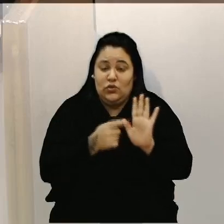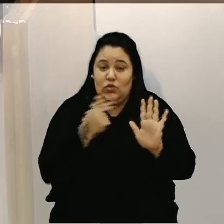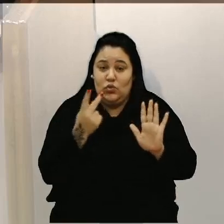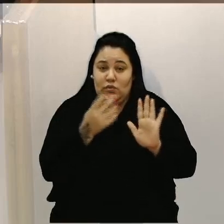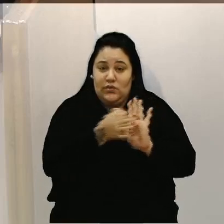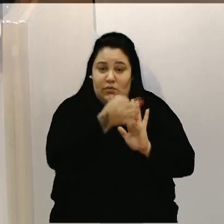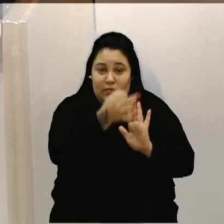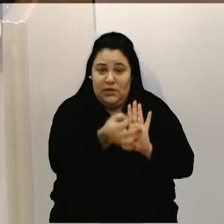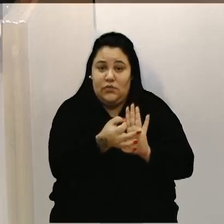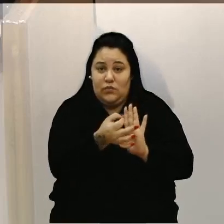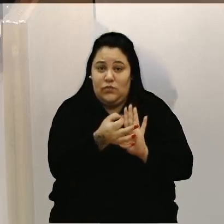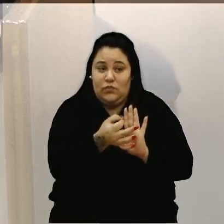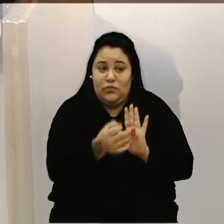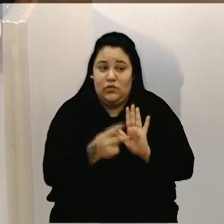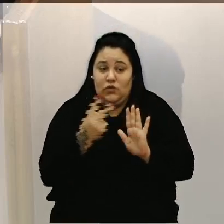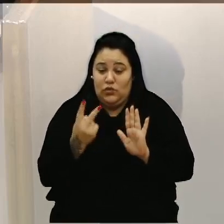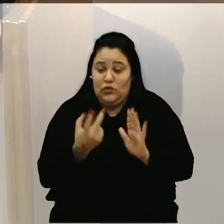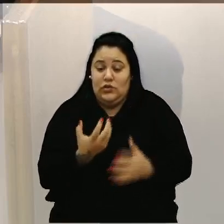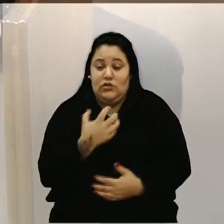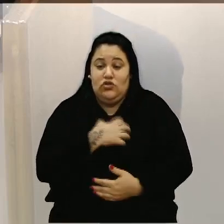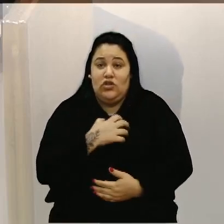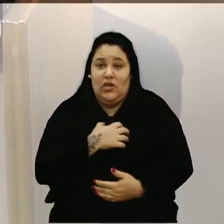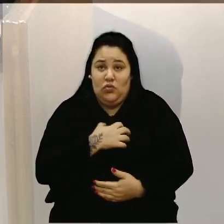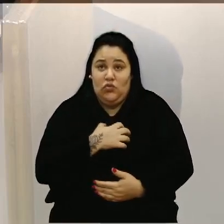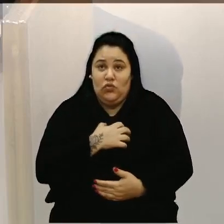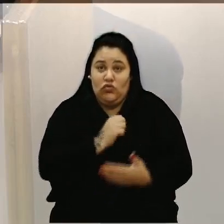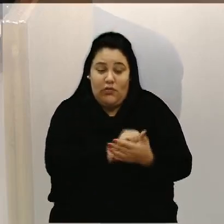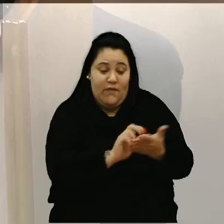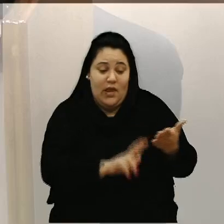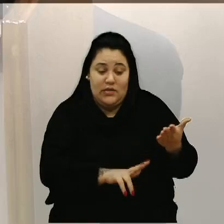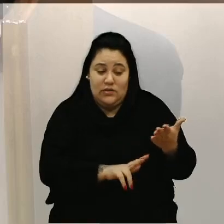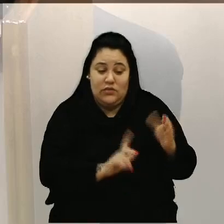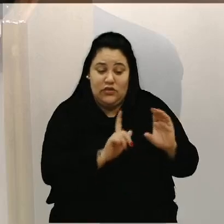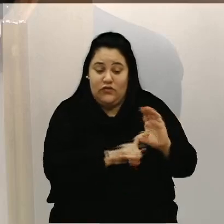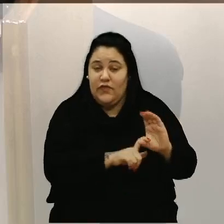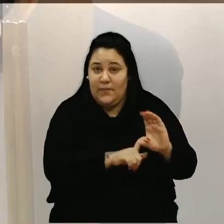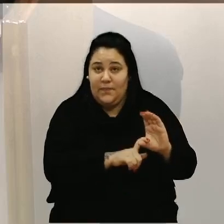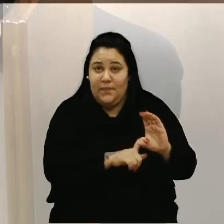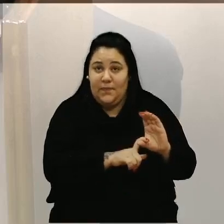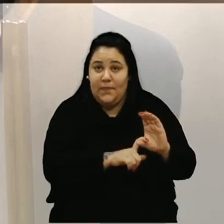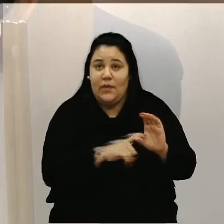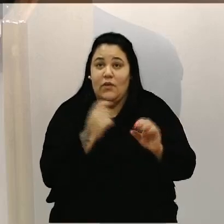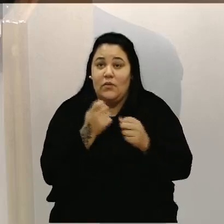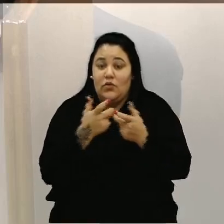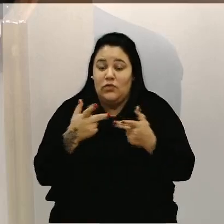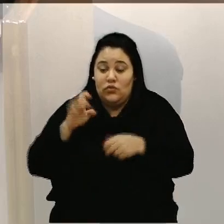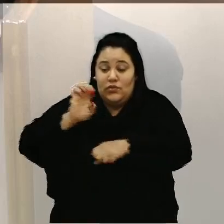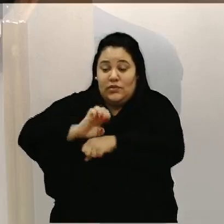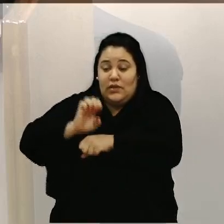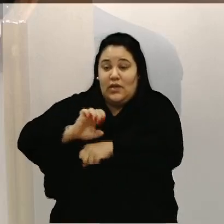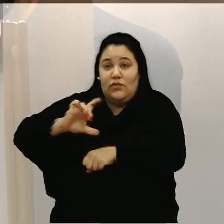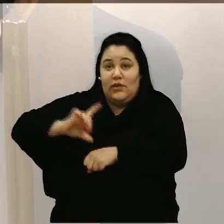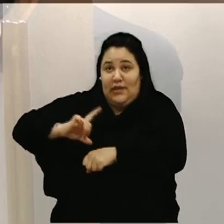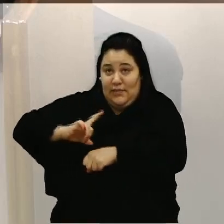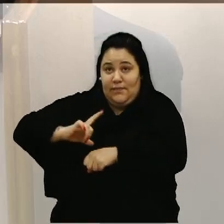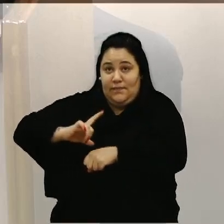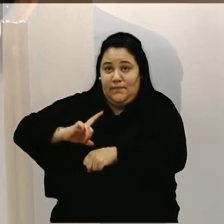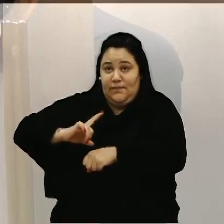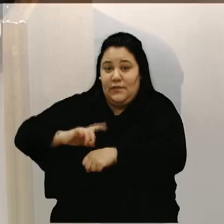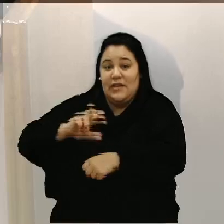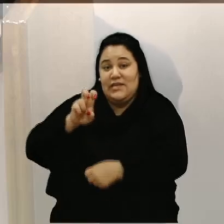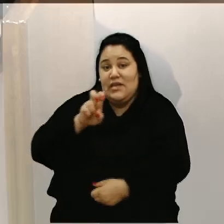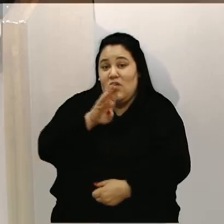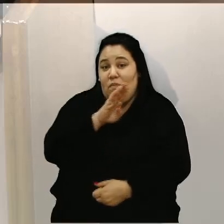sugestões, duas formas de avaliação da dívida. Uma que o Estado tem a ver, que são 5